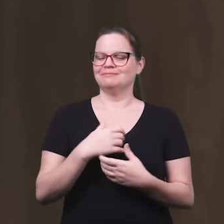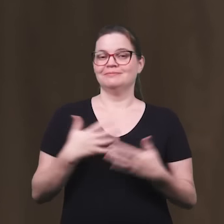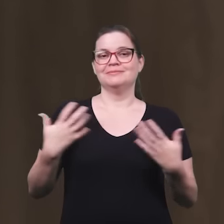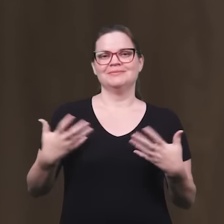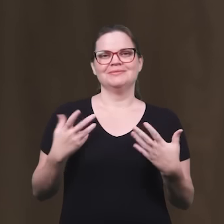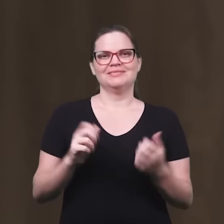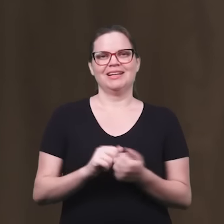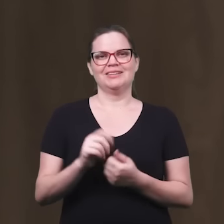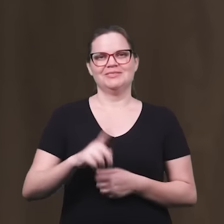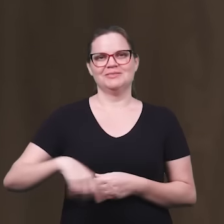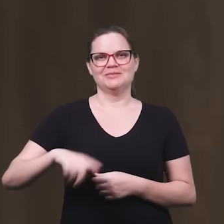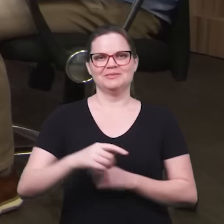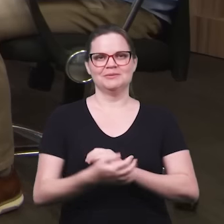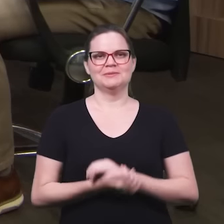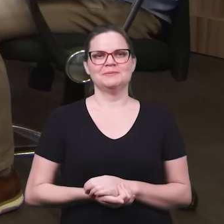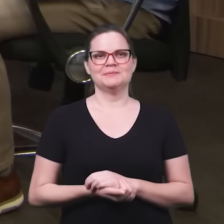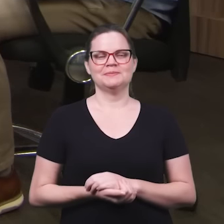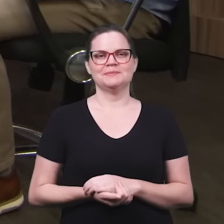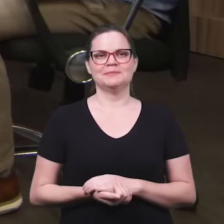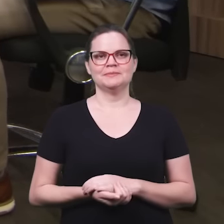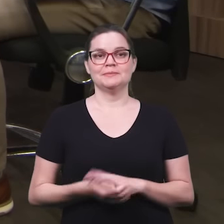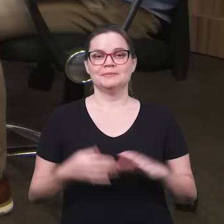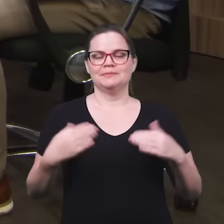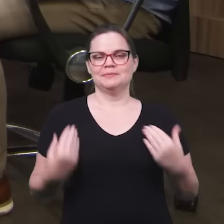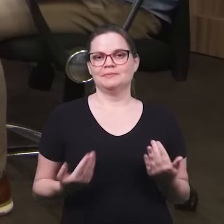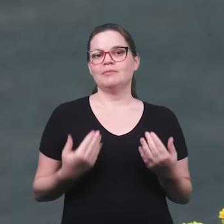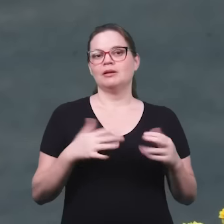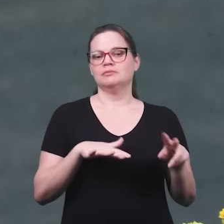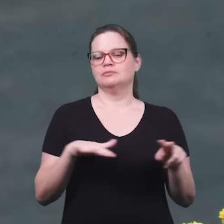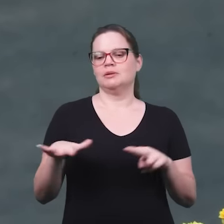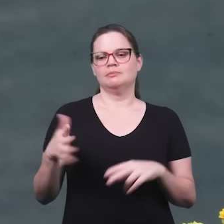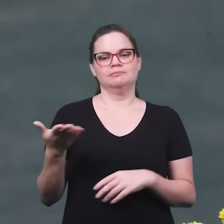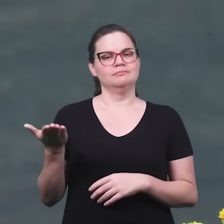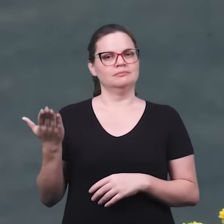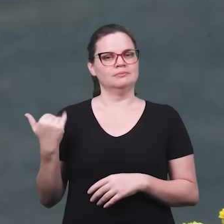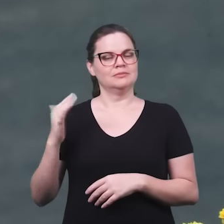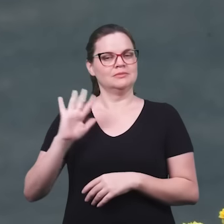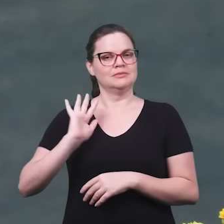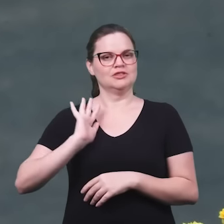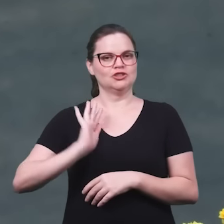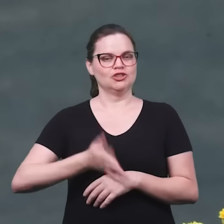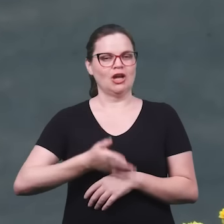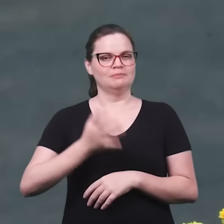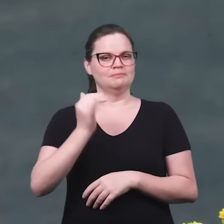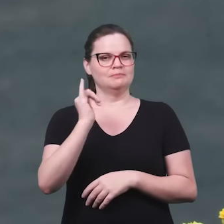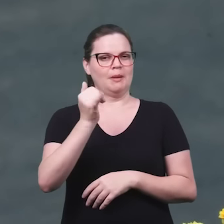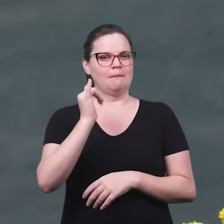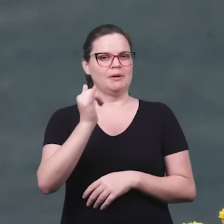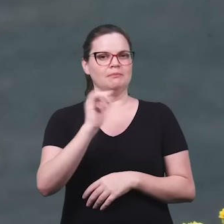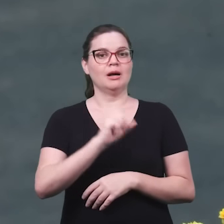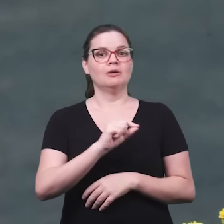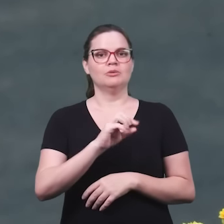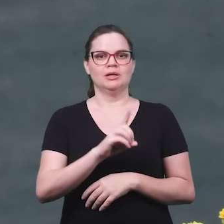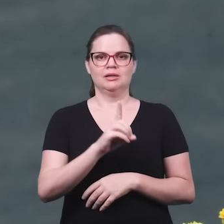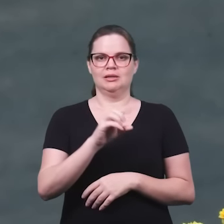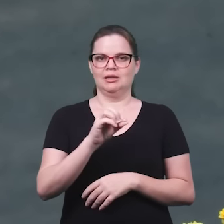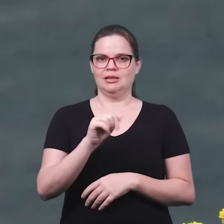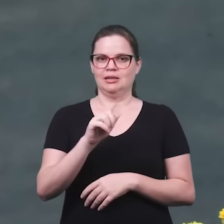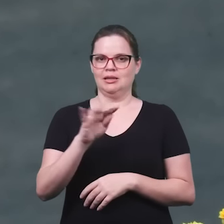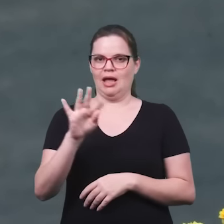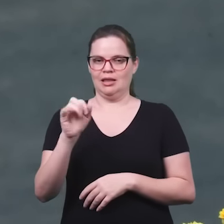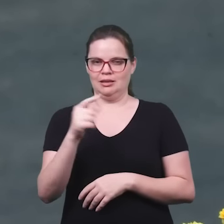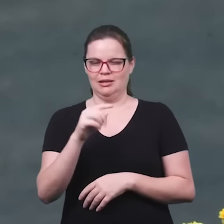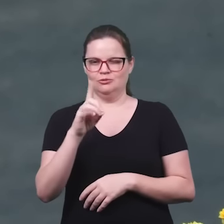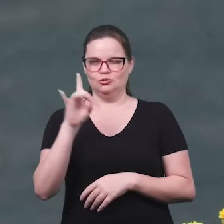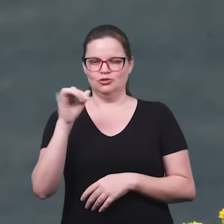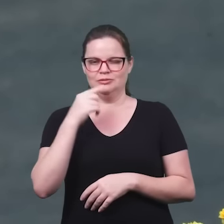aqui nesse programa. É isso aí. Olha só, na semana passada nós demos uma informação que na data da gravação do programa, Daniel chegou a